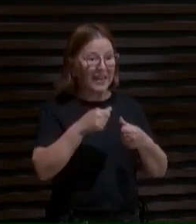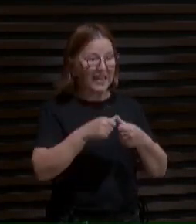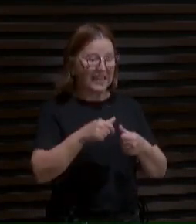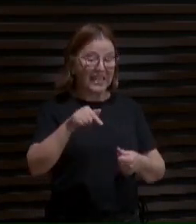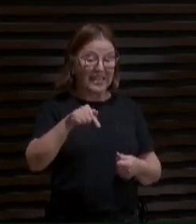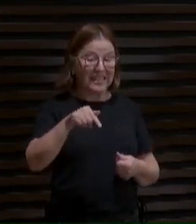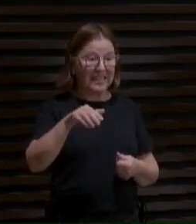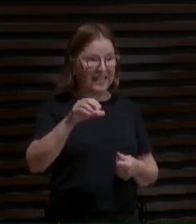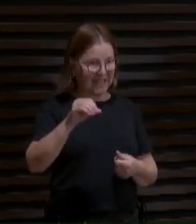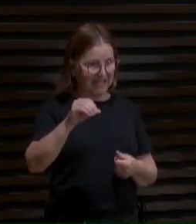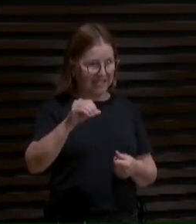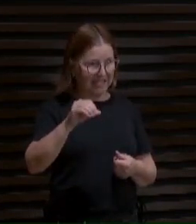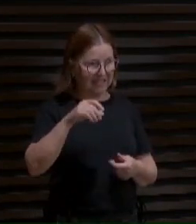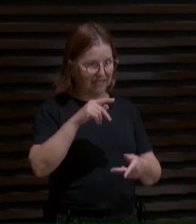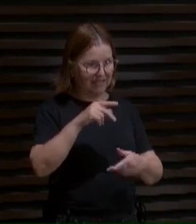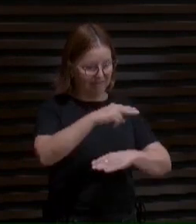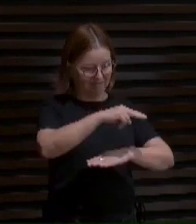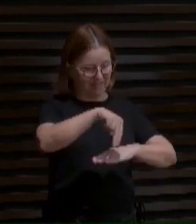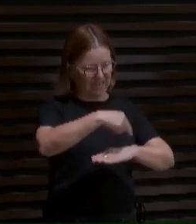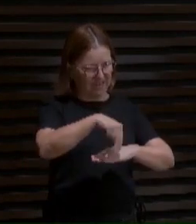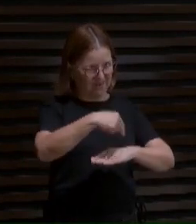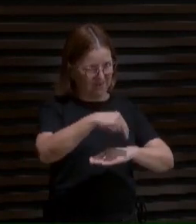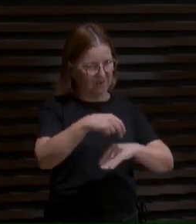com esses povos.